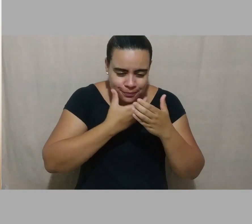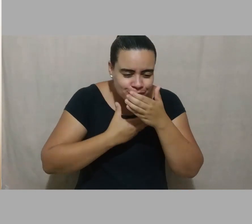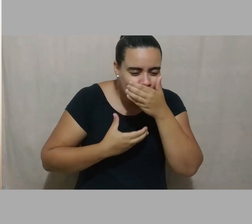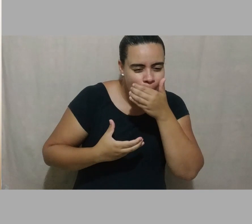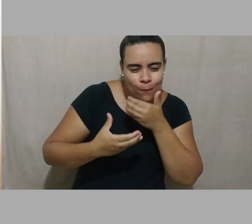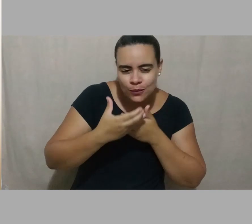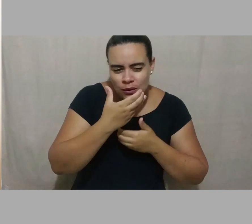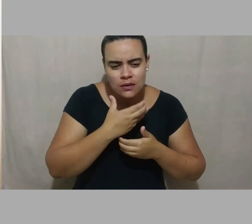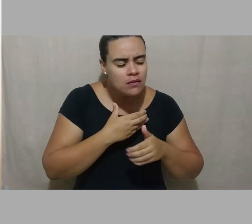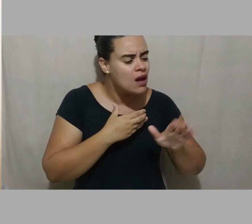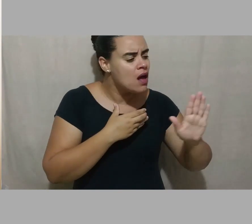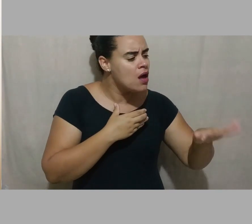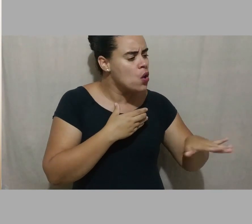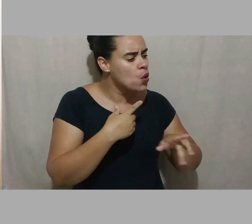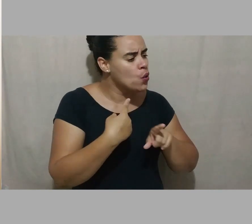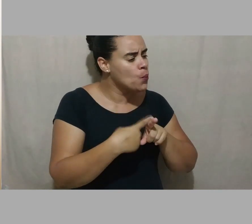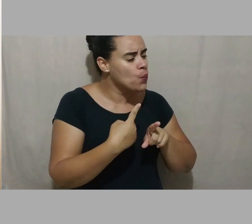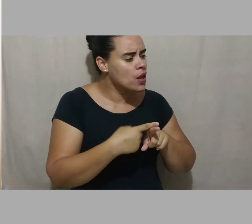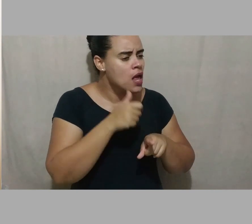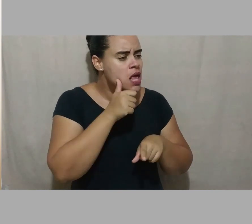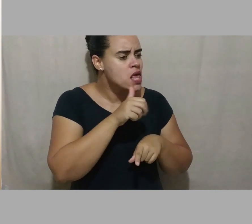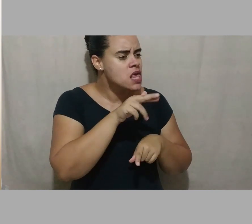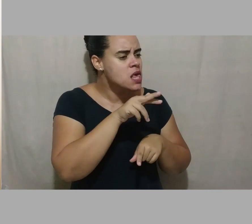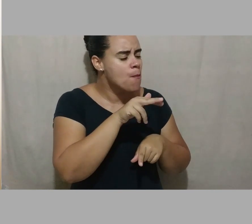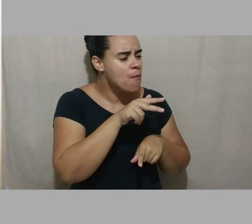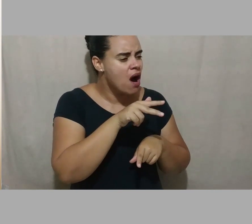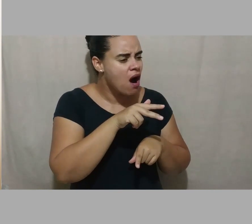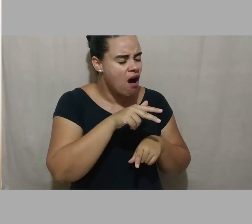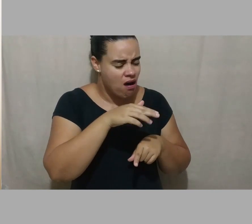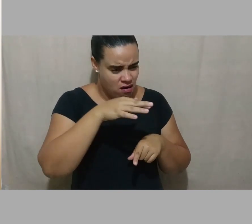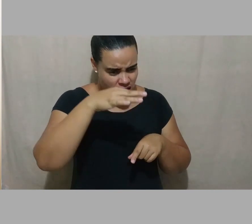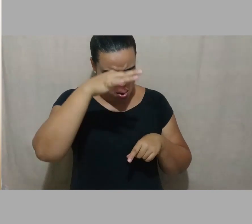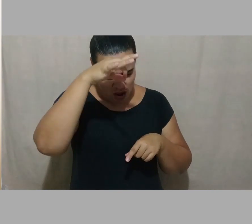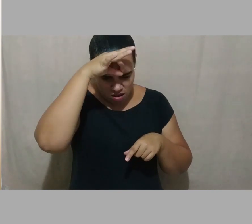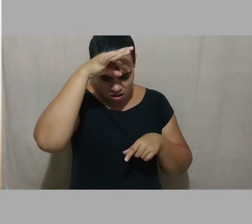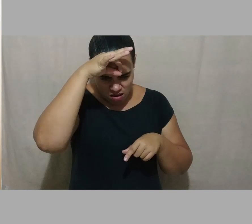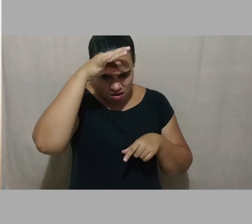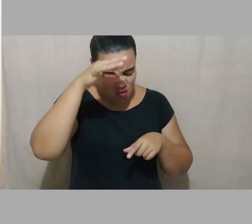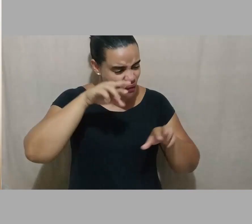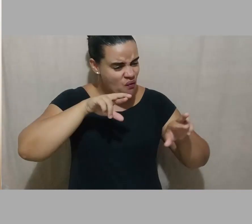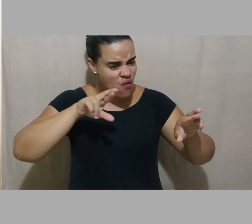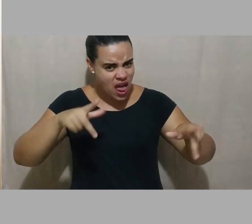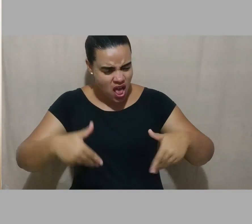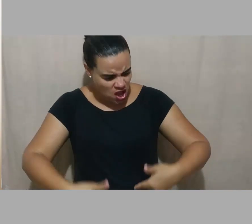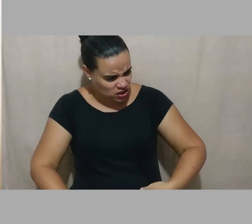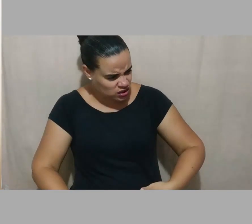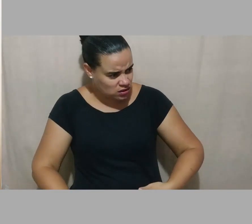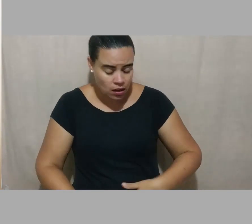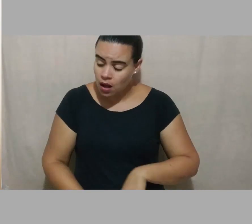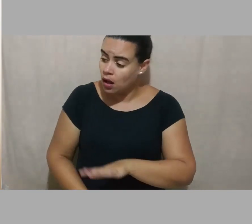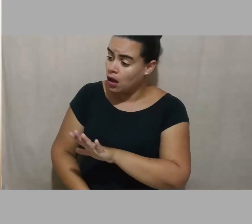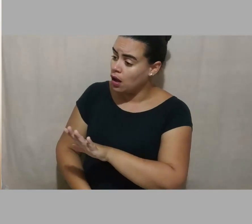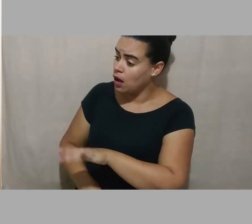perguntei à minha mãe qual a razão do pipi das minhas irmãs ser diferente do meu. Direta e sem pausa ela